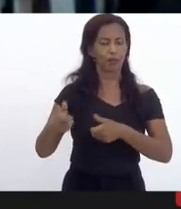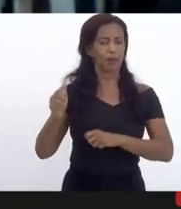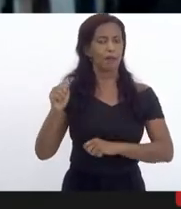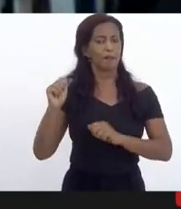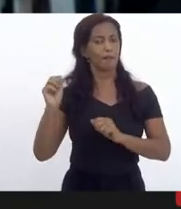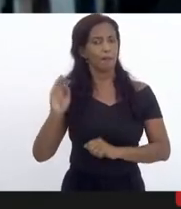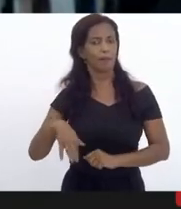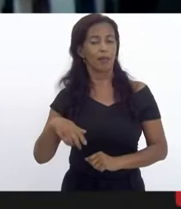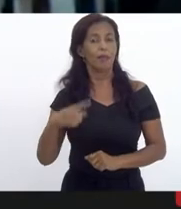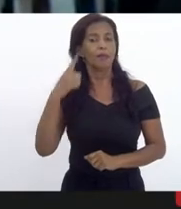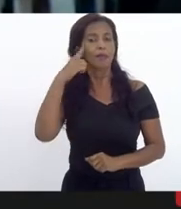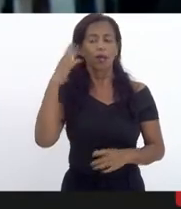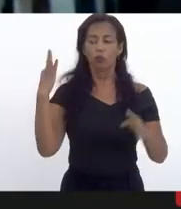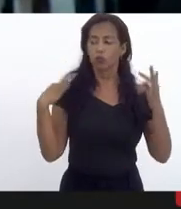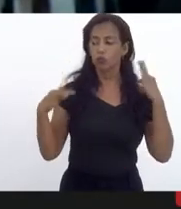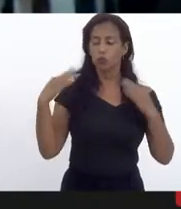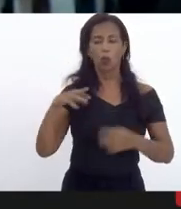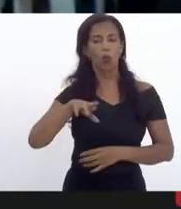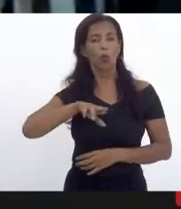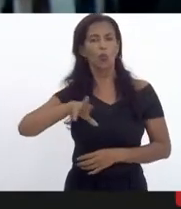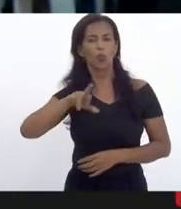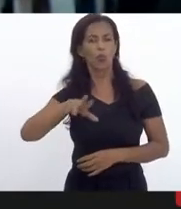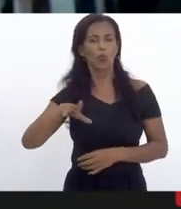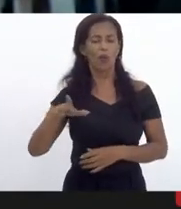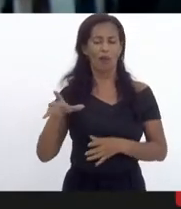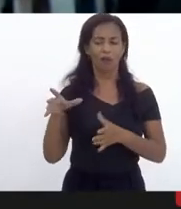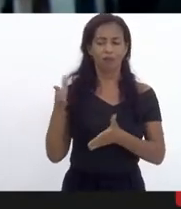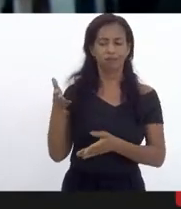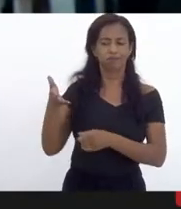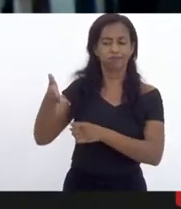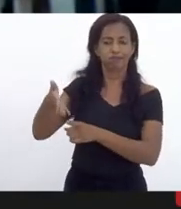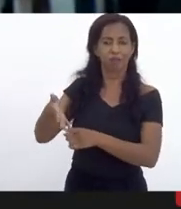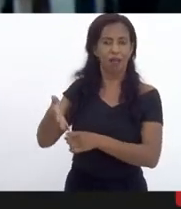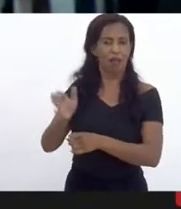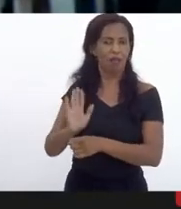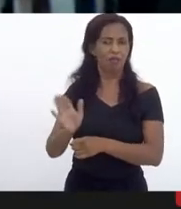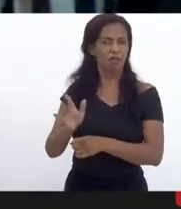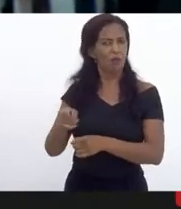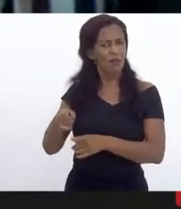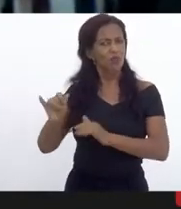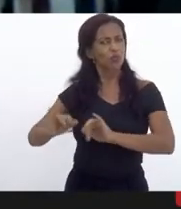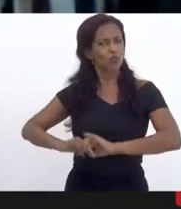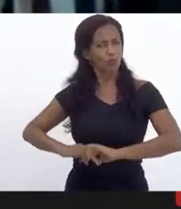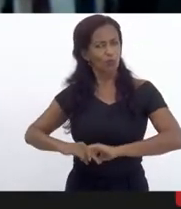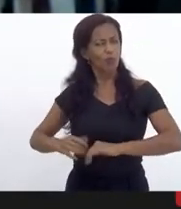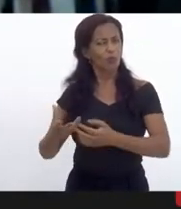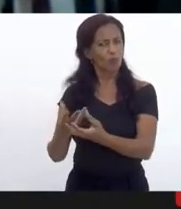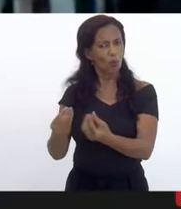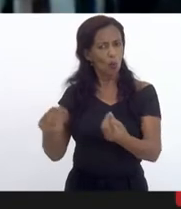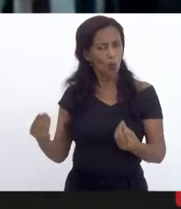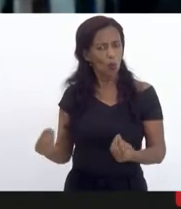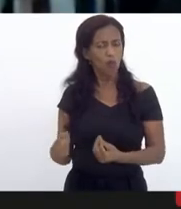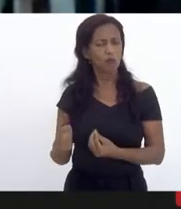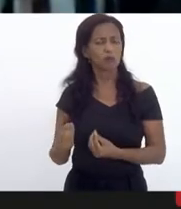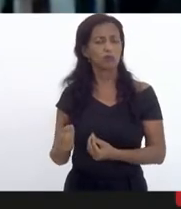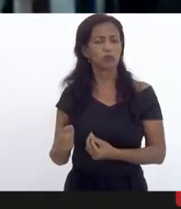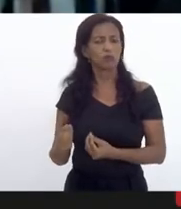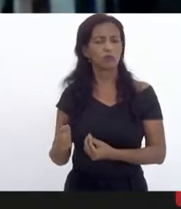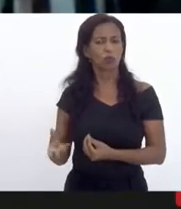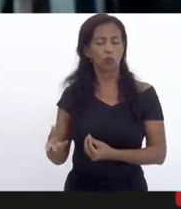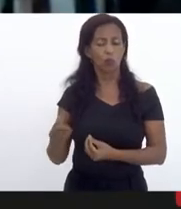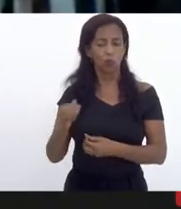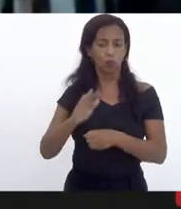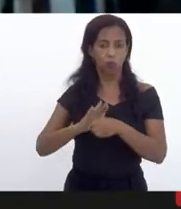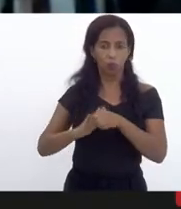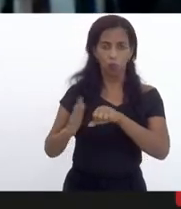que o turismo não é uma atividade essencial, ele é supérfluo, e foi por isso que ele sofreu tanto com a questão da